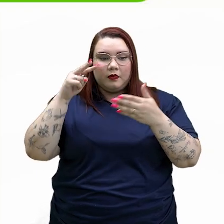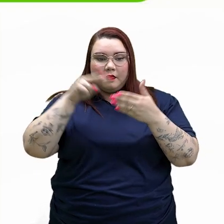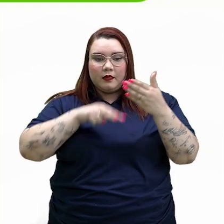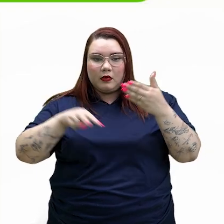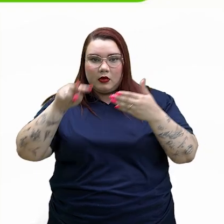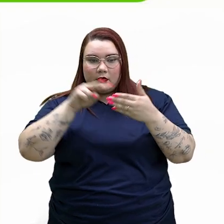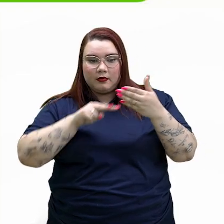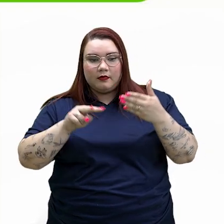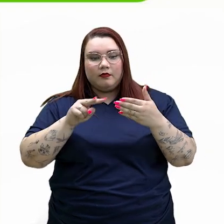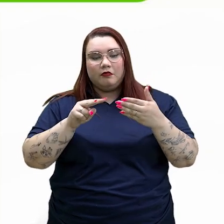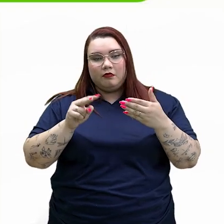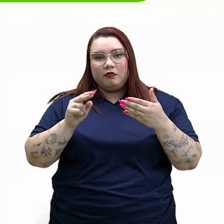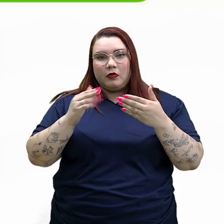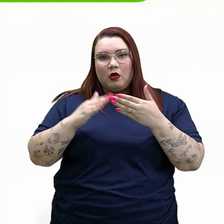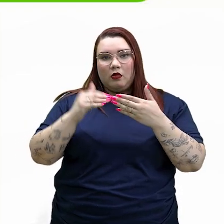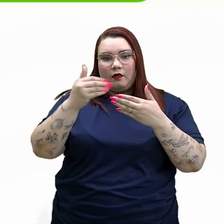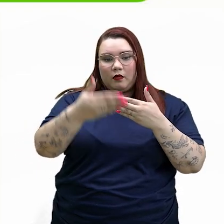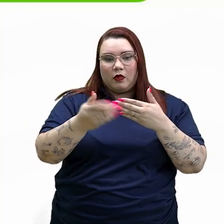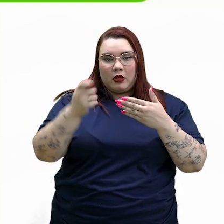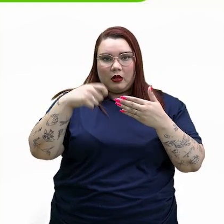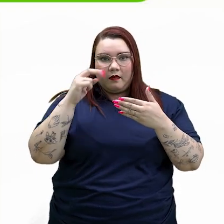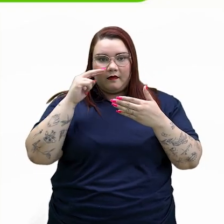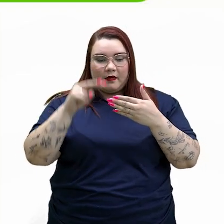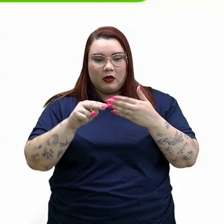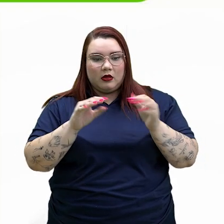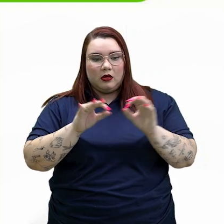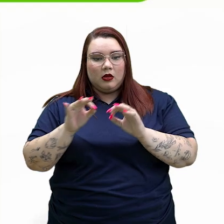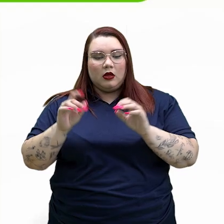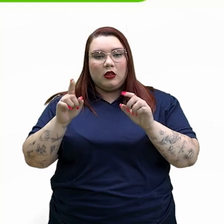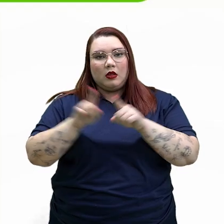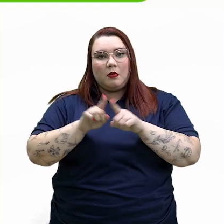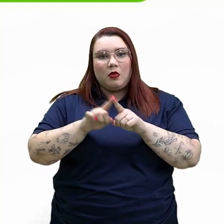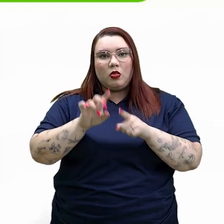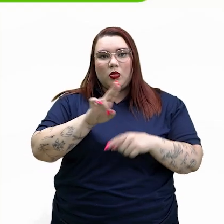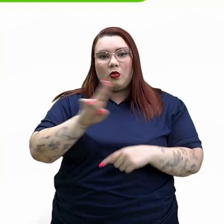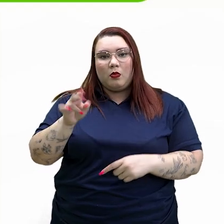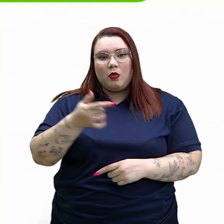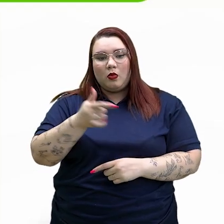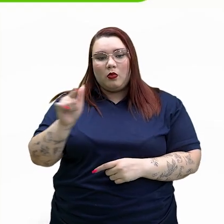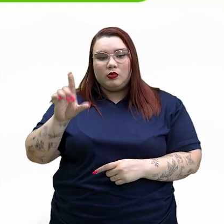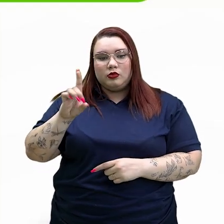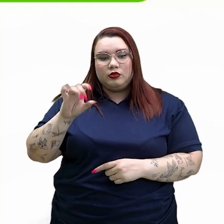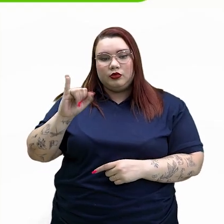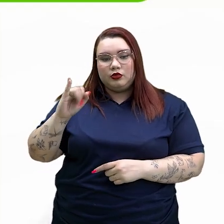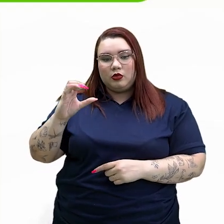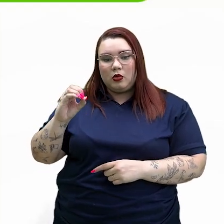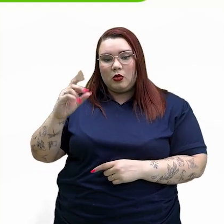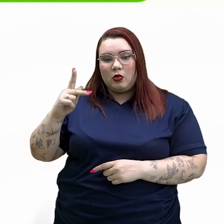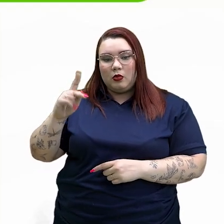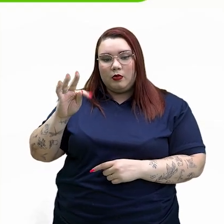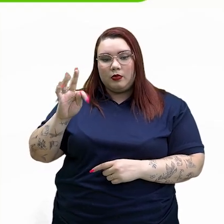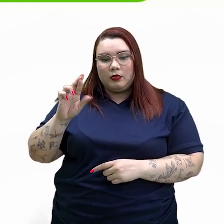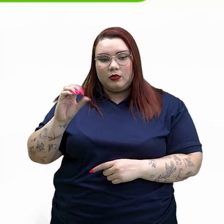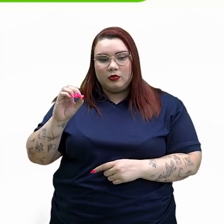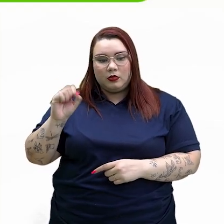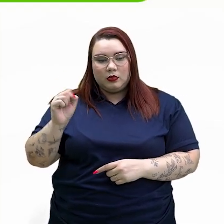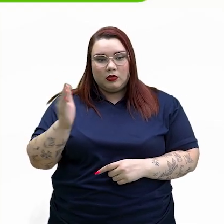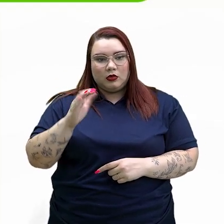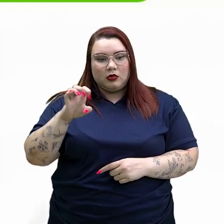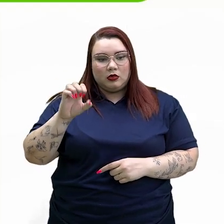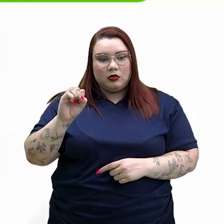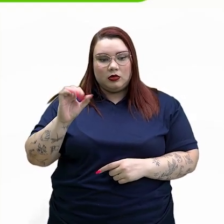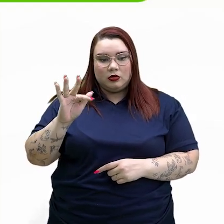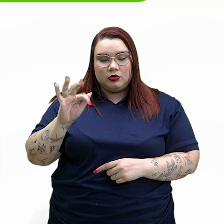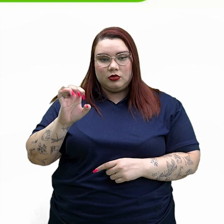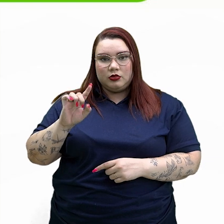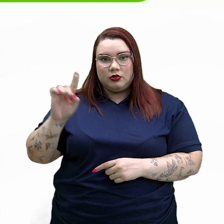de dióptros esféricos. Vejam aí que lentes esféricas são os